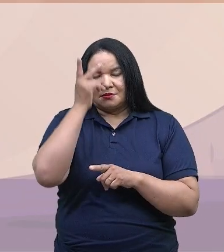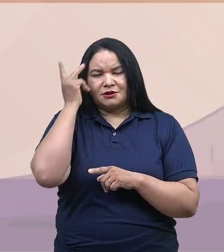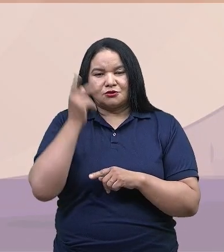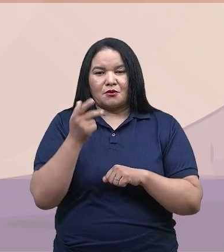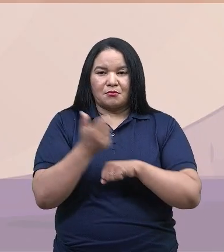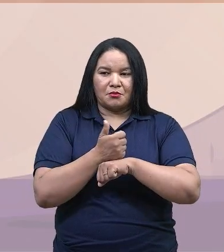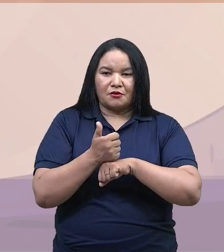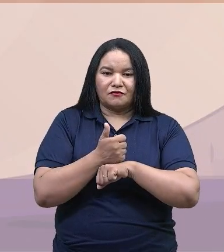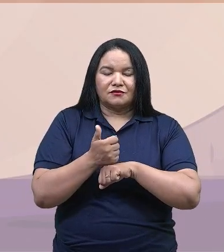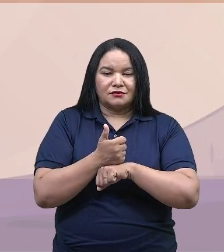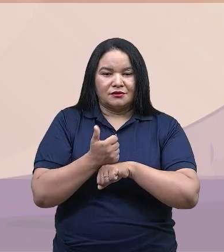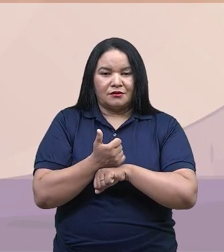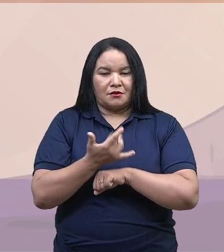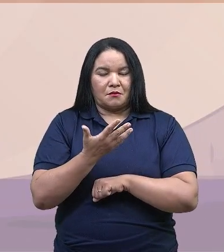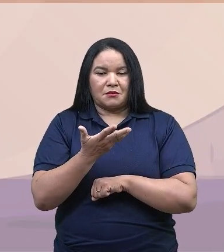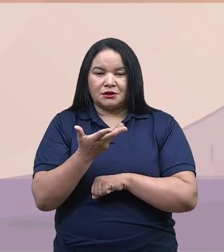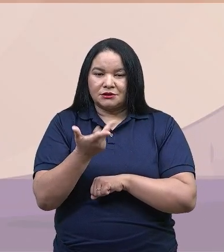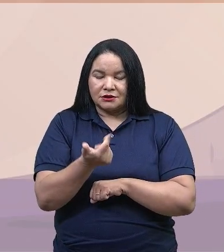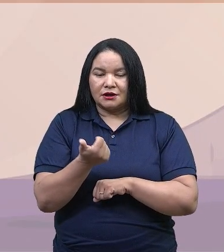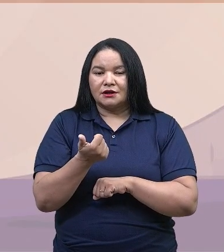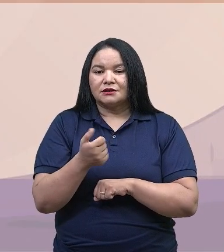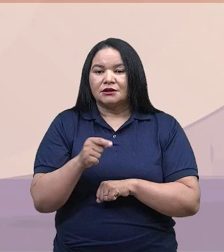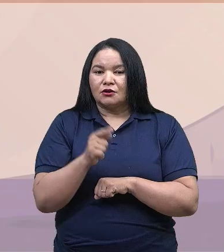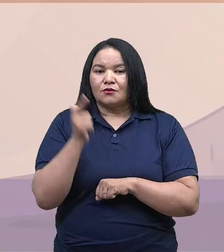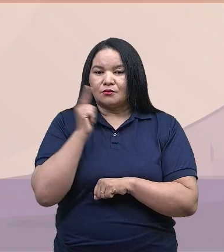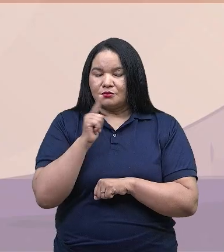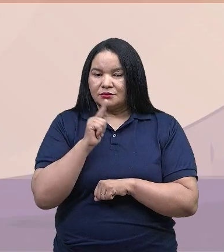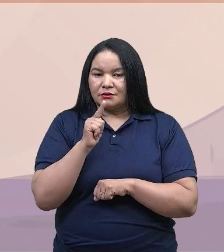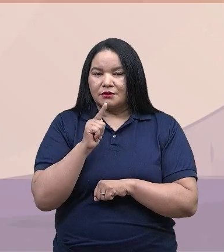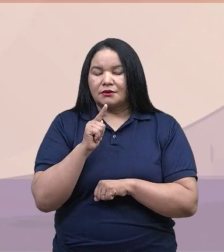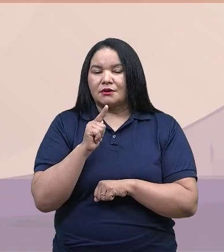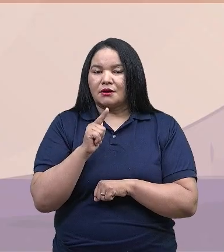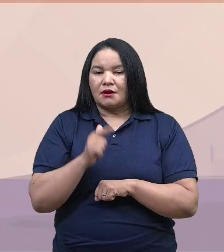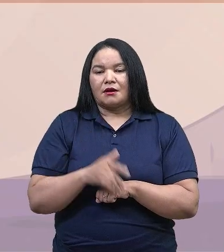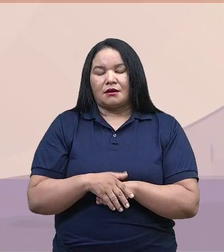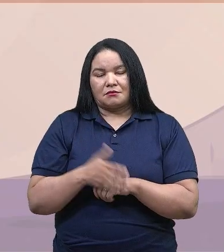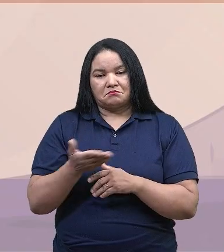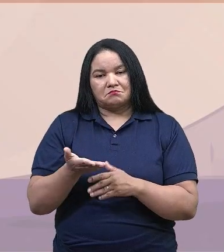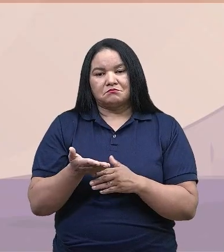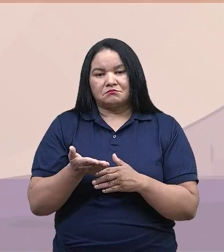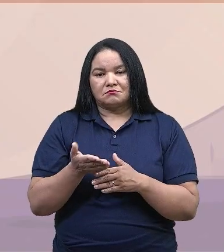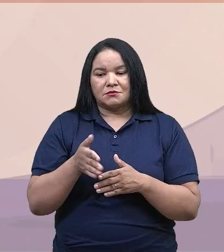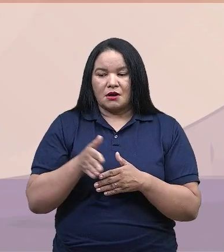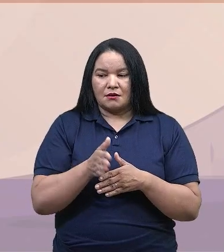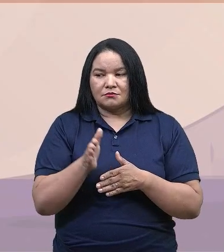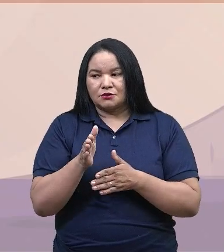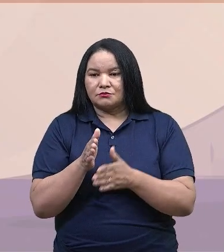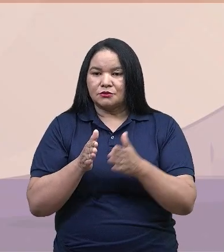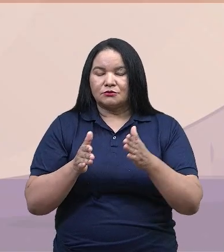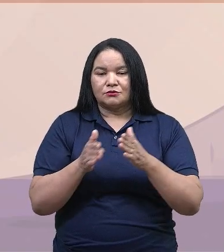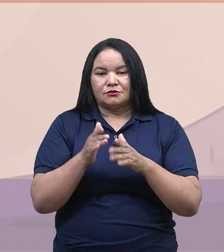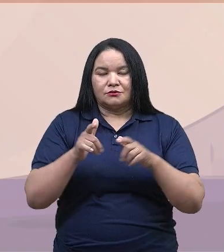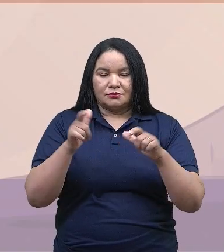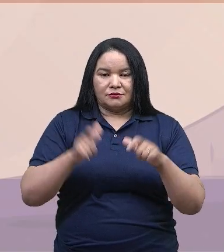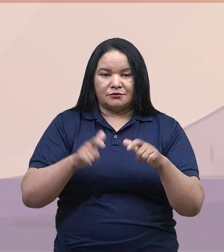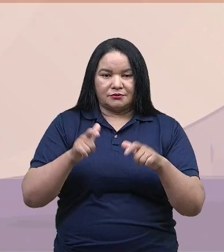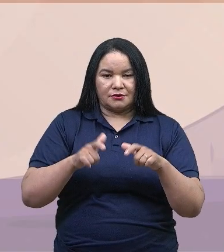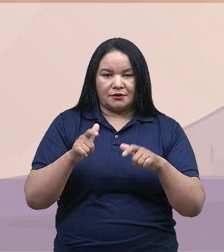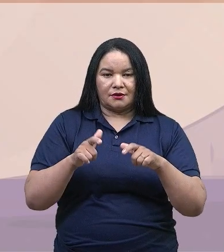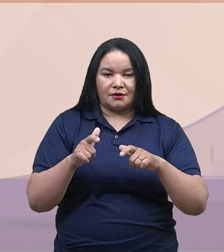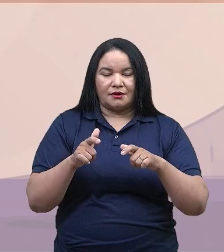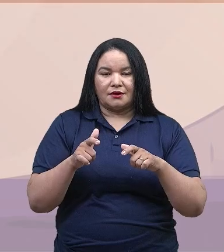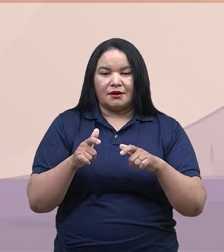me sinto apto a praticar o agressivo, né? A andar num espaço mais que eu possa